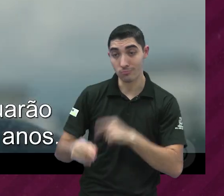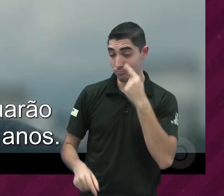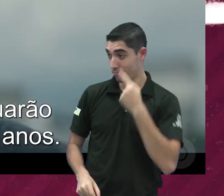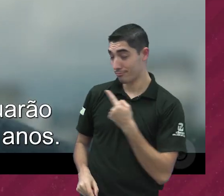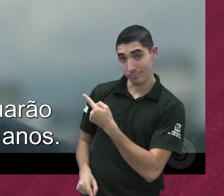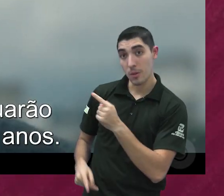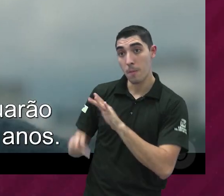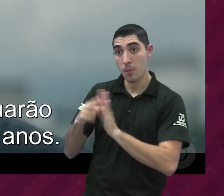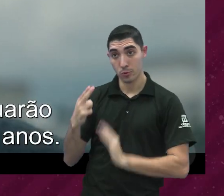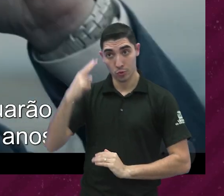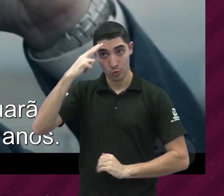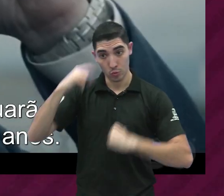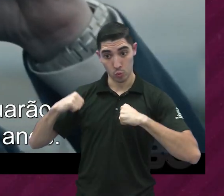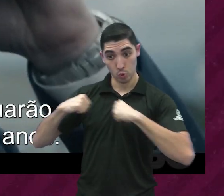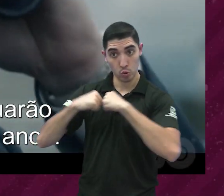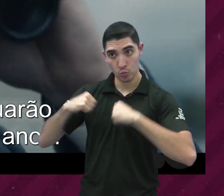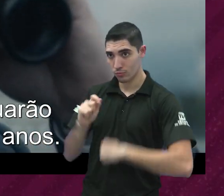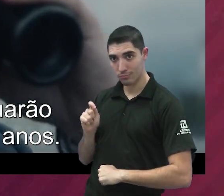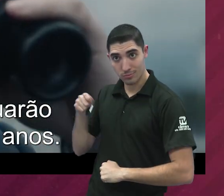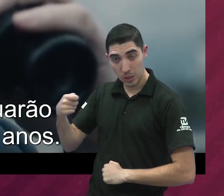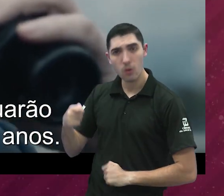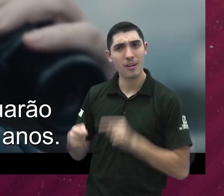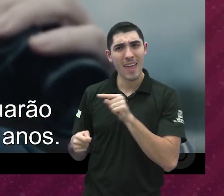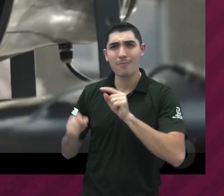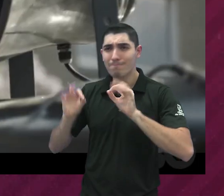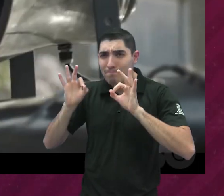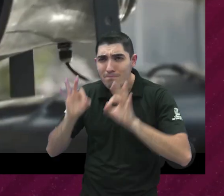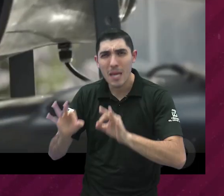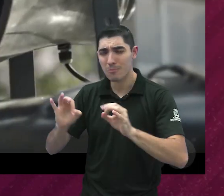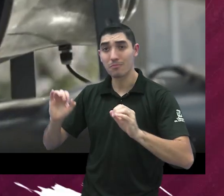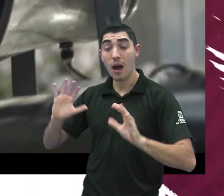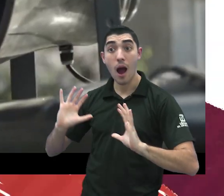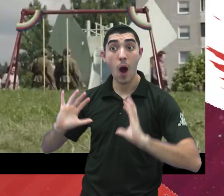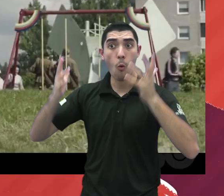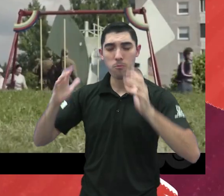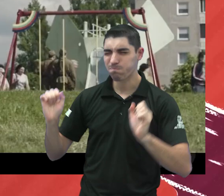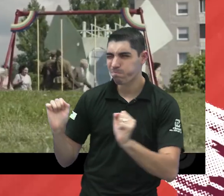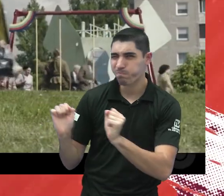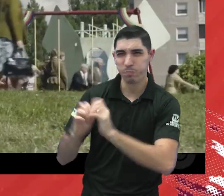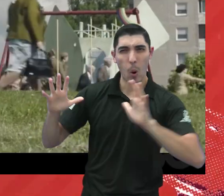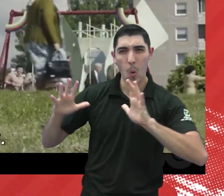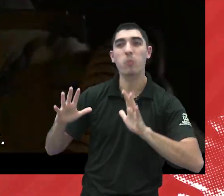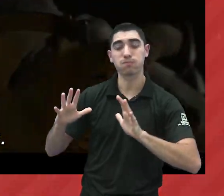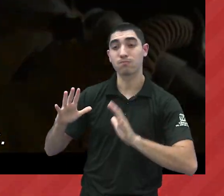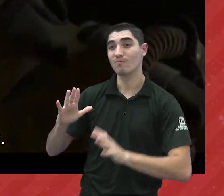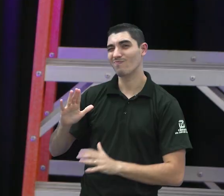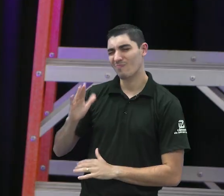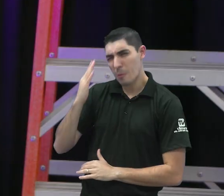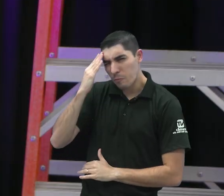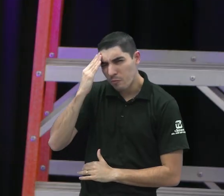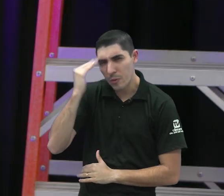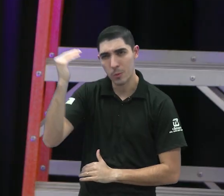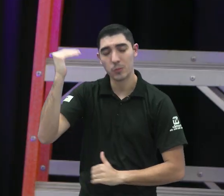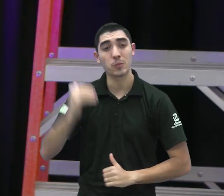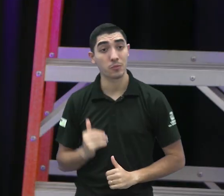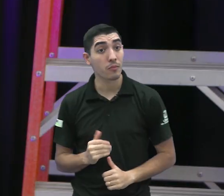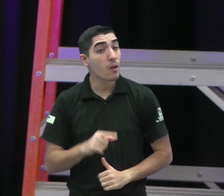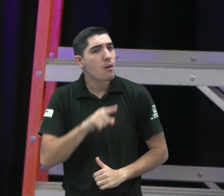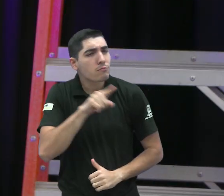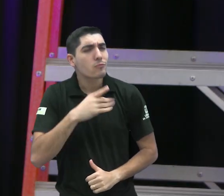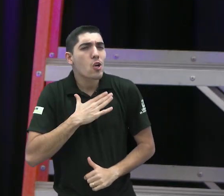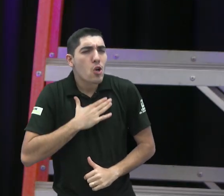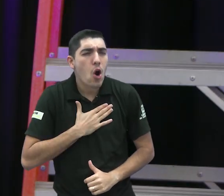A minissérie Chernobyl mostra os bastidores de um dos maiores acidentes nucleares da história. E se você